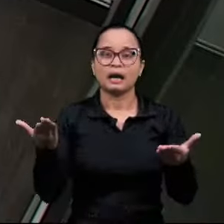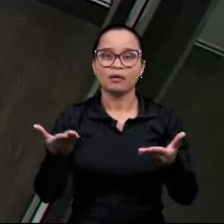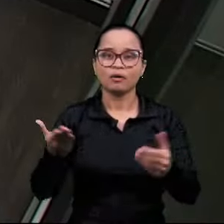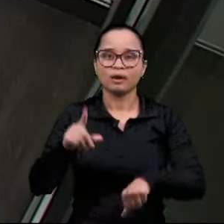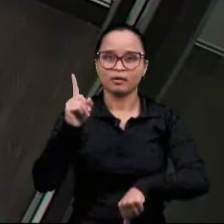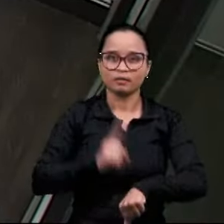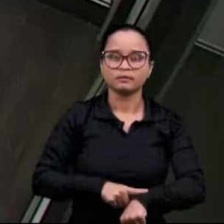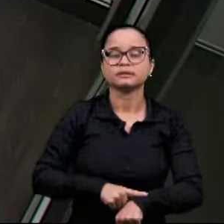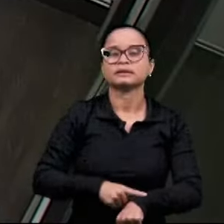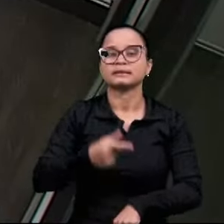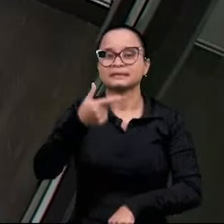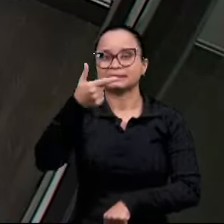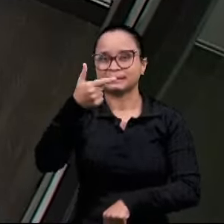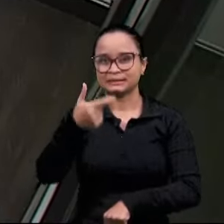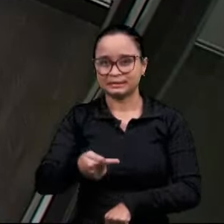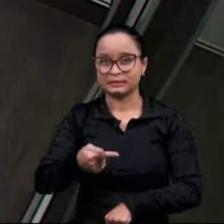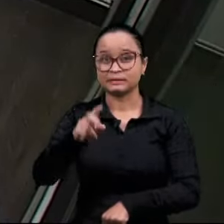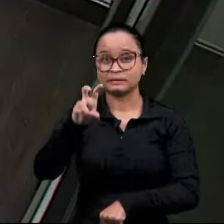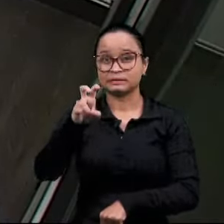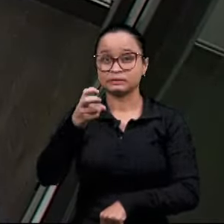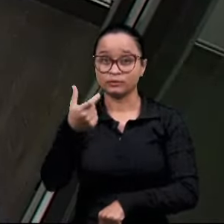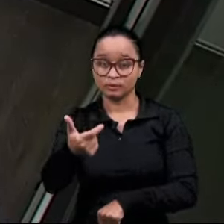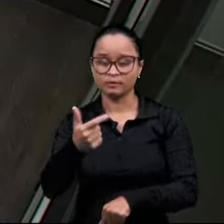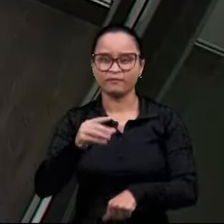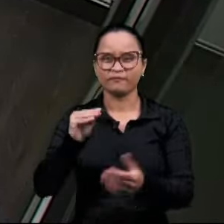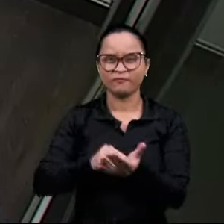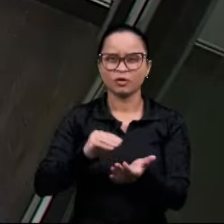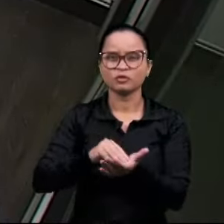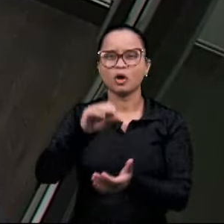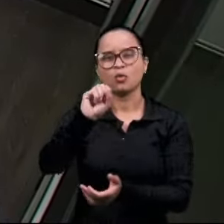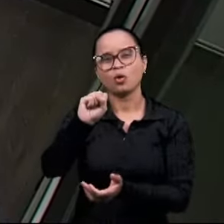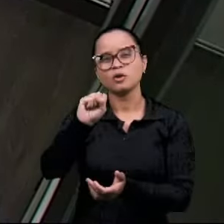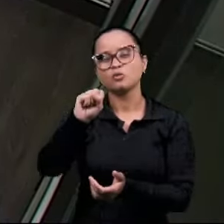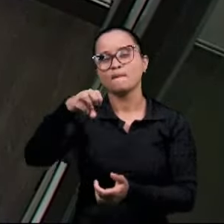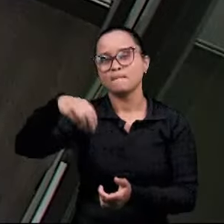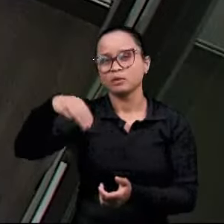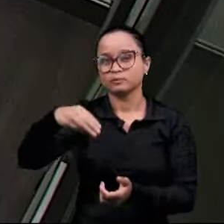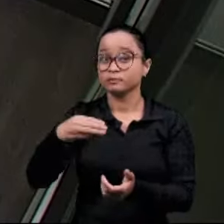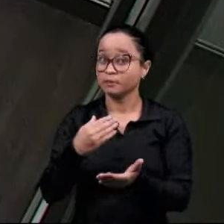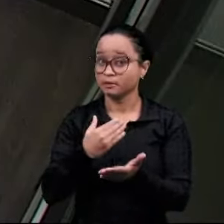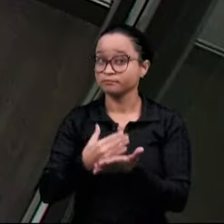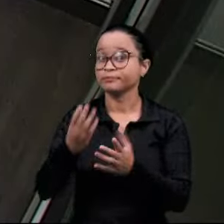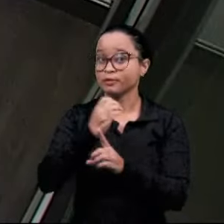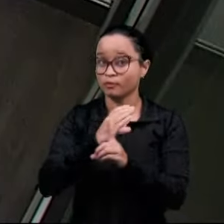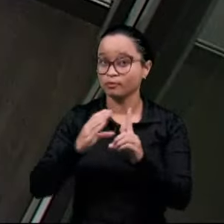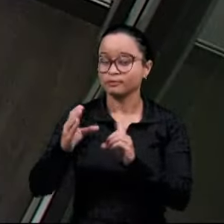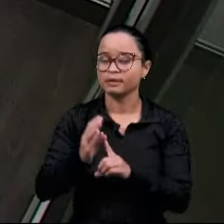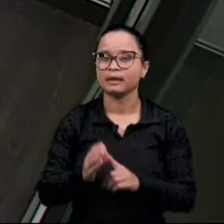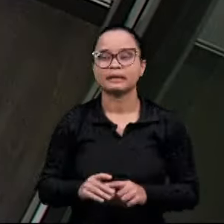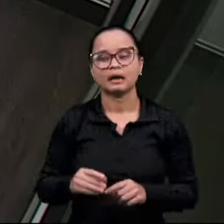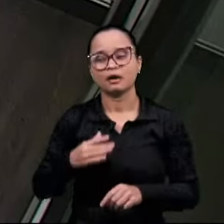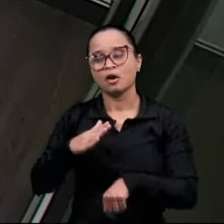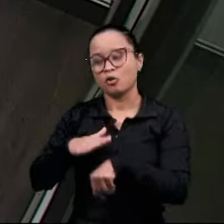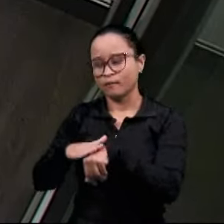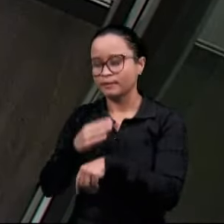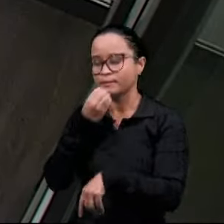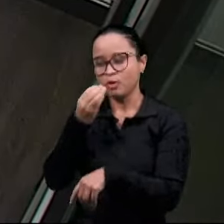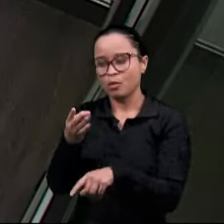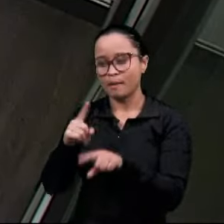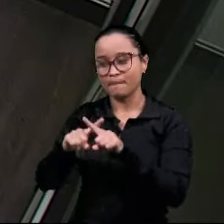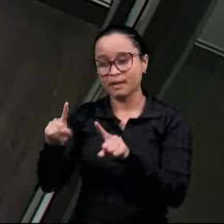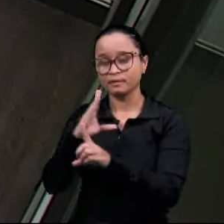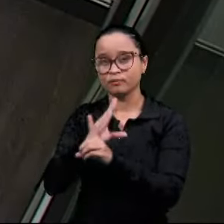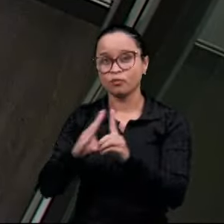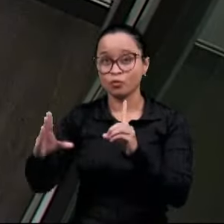8 minutos para as 8 horas da noite. Pastor, a conversa está muito boa, né? Mas teremos o culto daqui a pouco. O senhor já